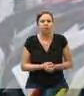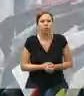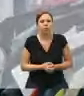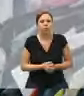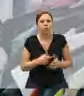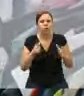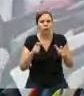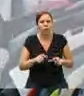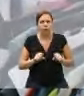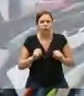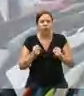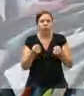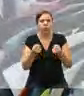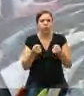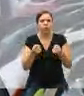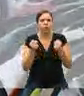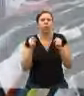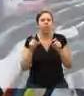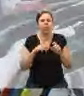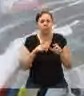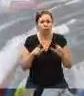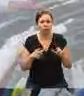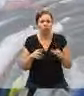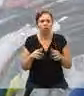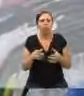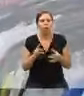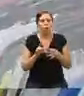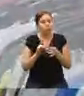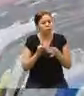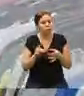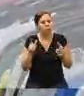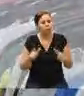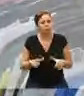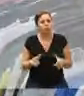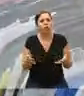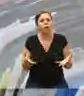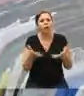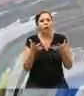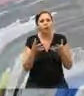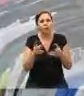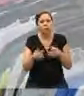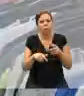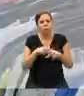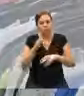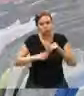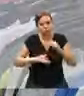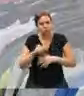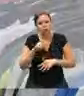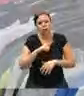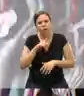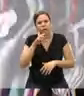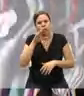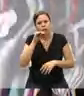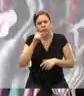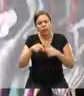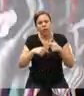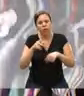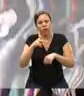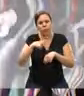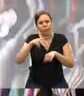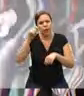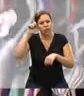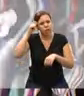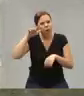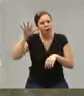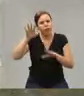um ponto de fortalecimento, né, de vibração principalmente, para tantos trabalhadores que tem na África ou em outros países que a